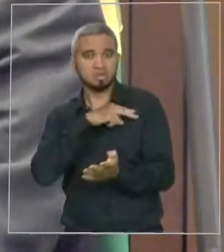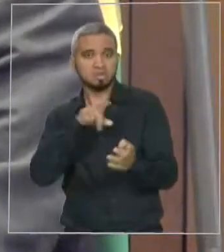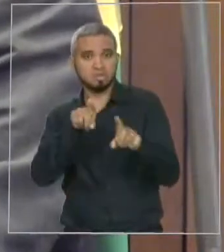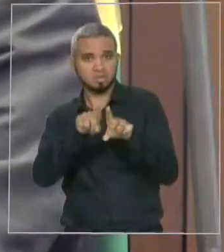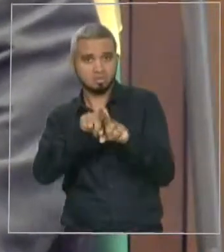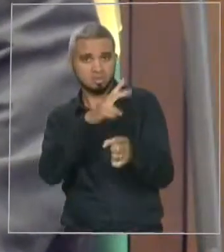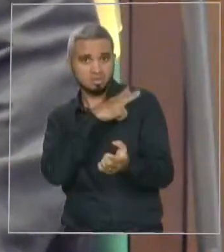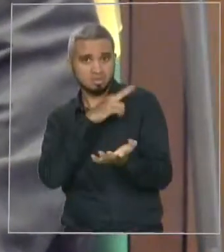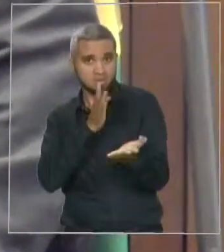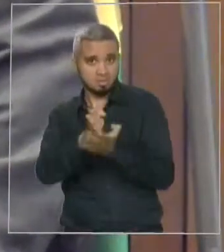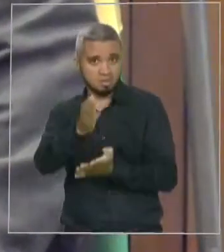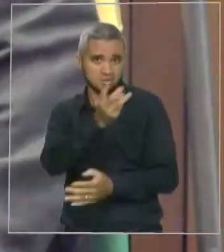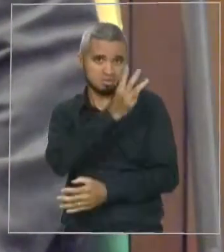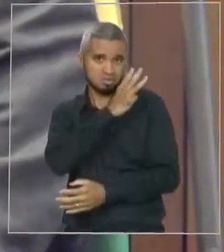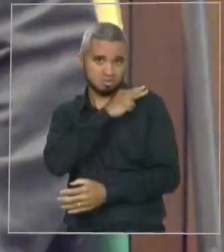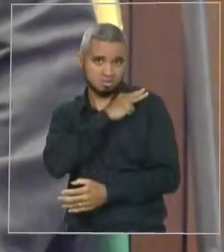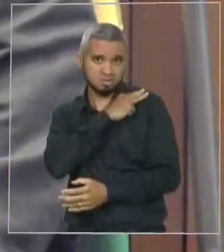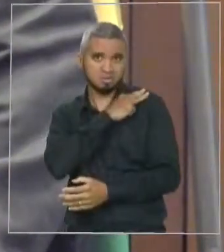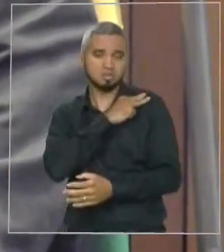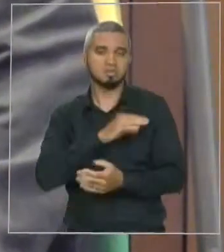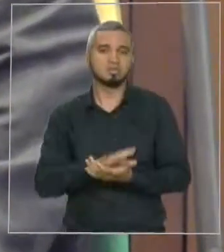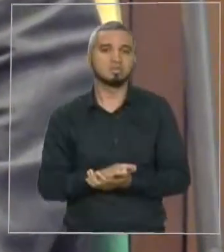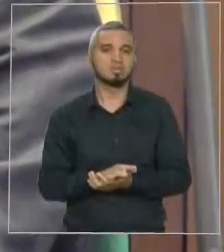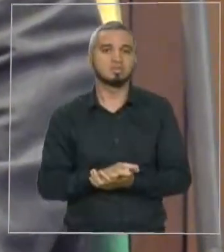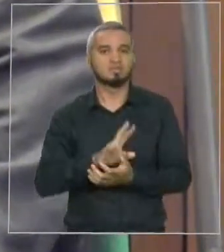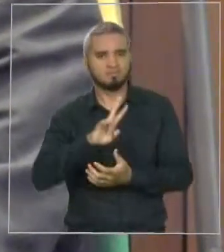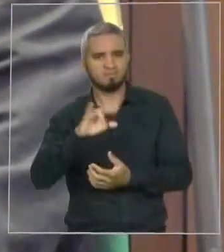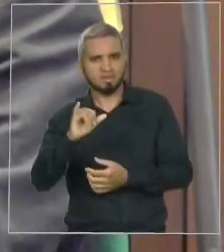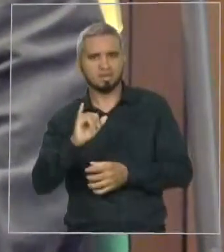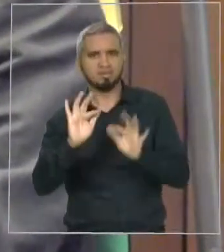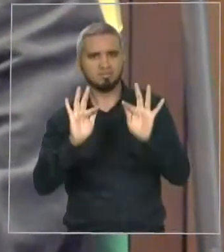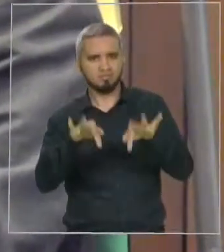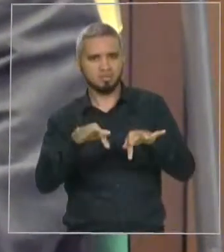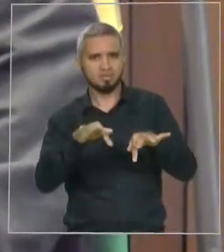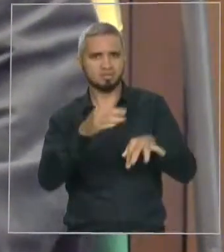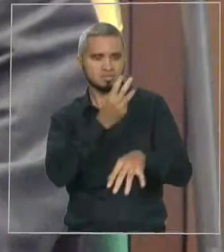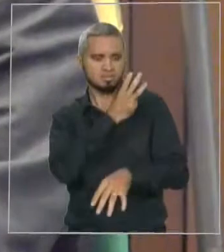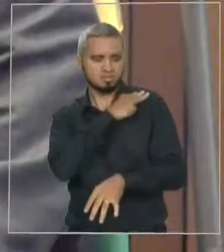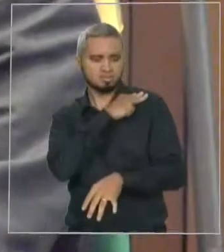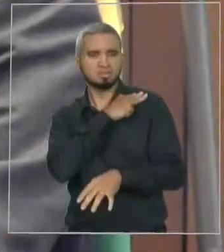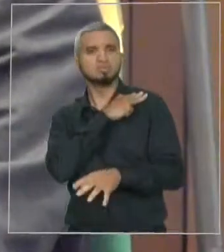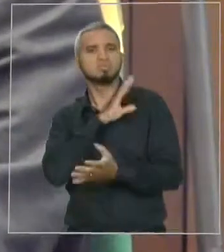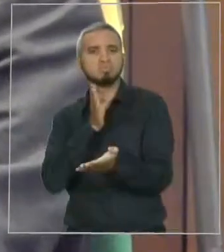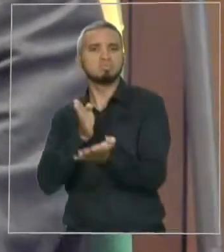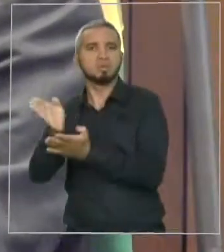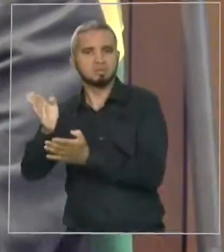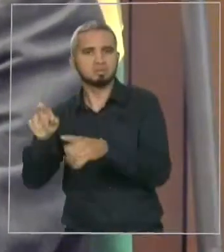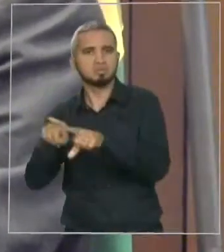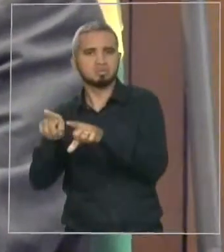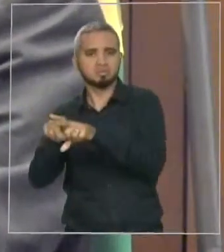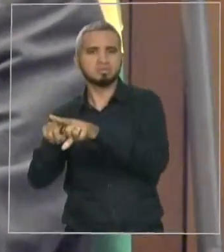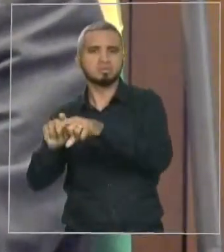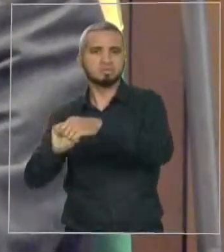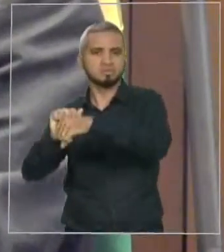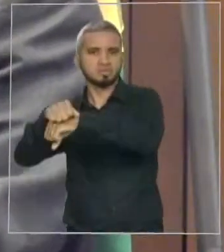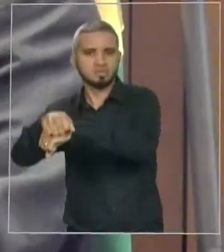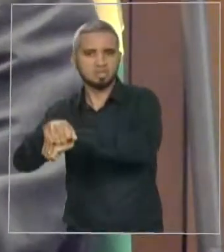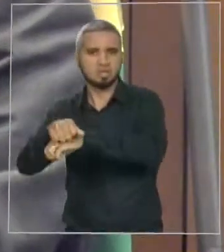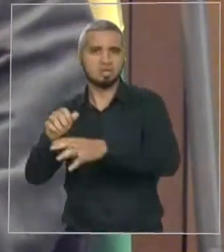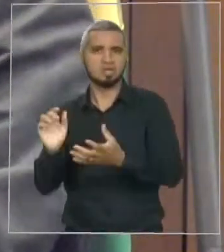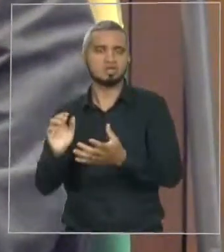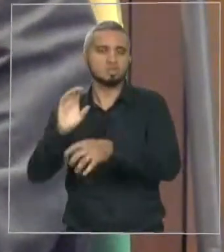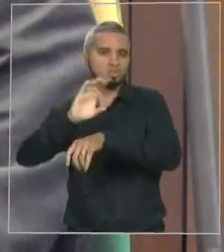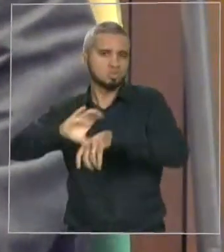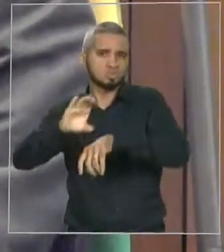que, com muita fé, sairão no seu final do ensino médio direto para a universidade, direto para um curso técnico ou